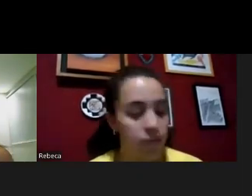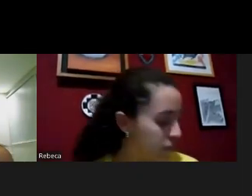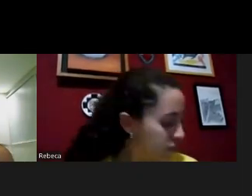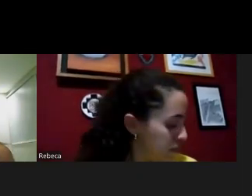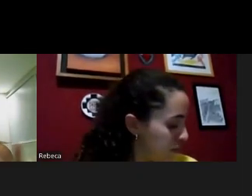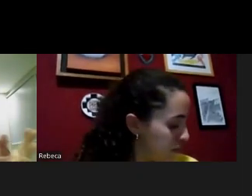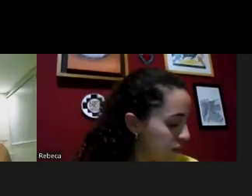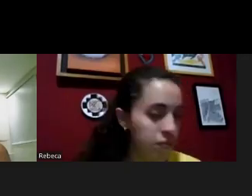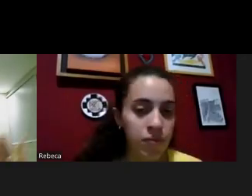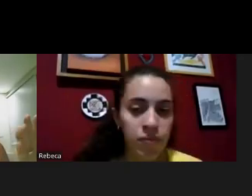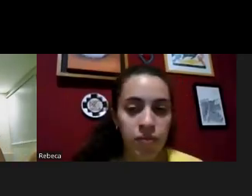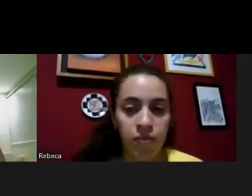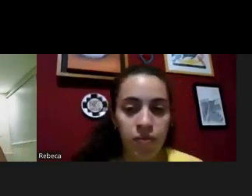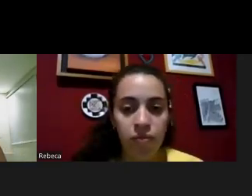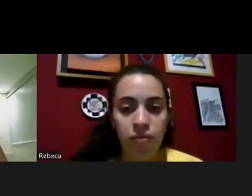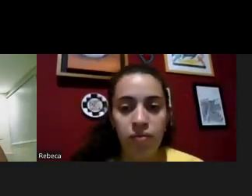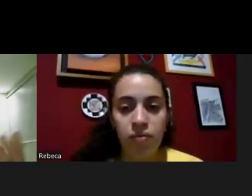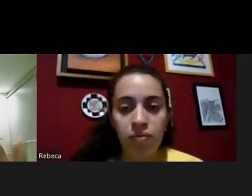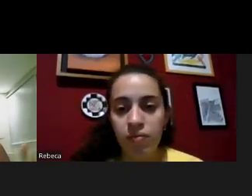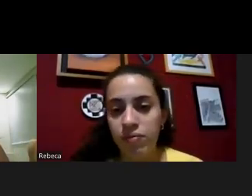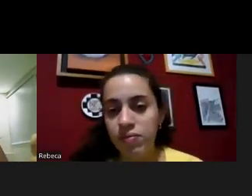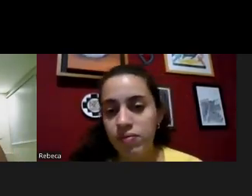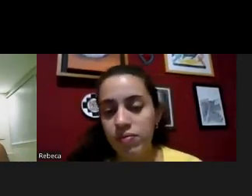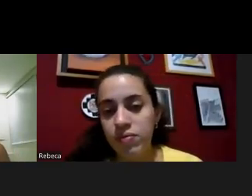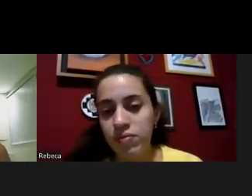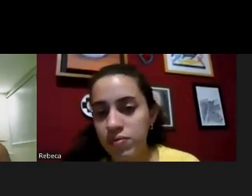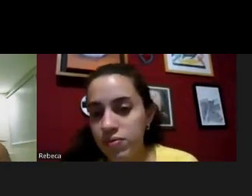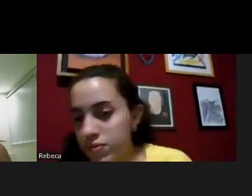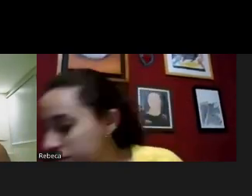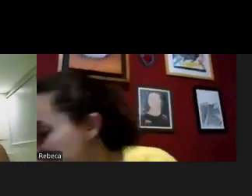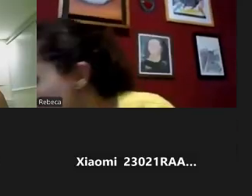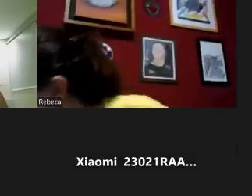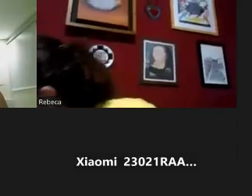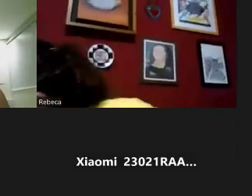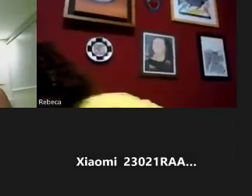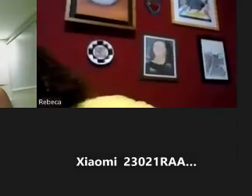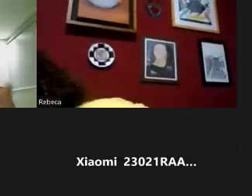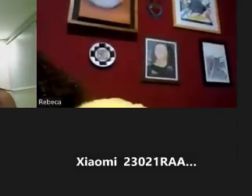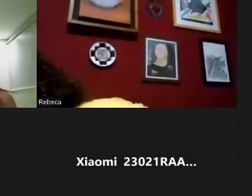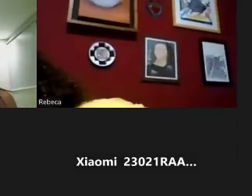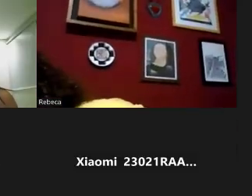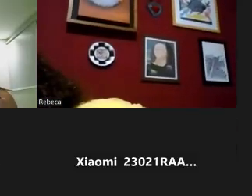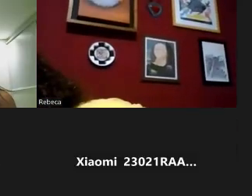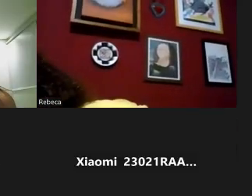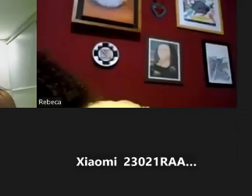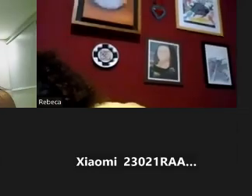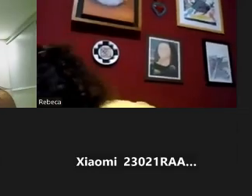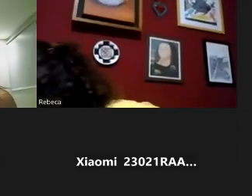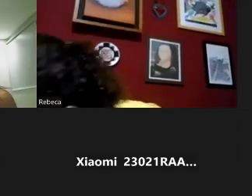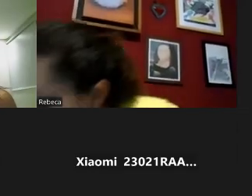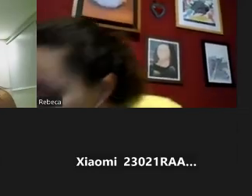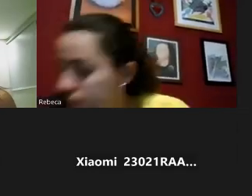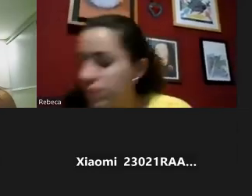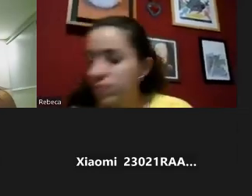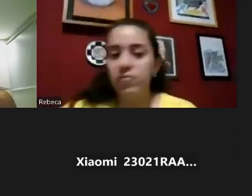Menezes Borba. E Flávia Goldman também é Bezerra de Menezes. Nós somos primas, irmãs,